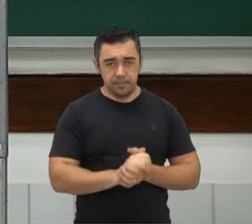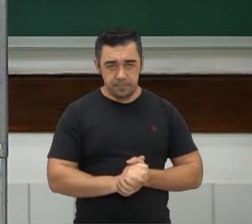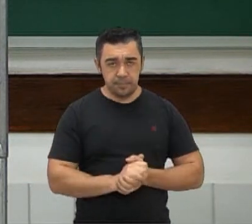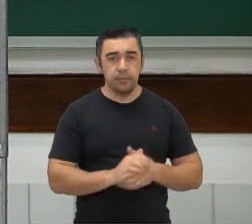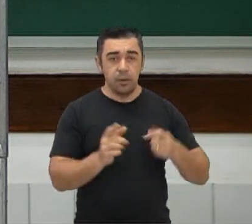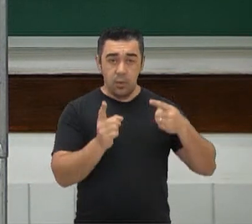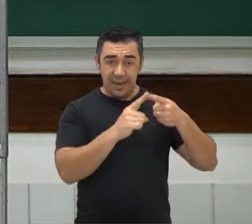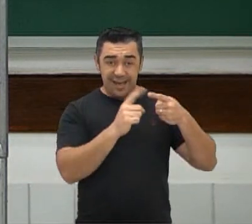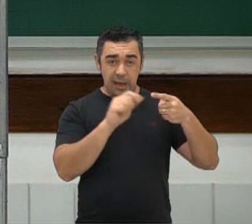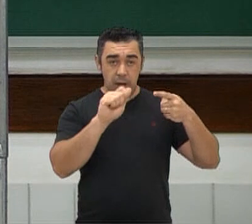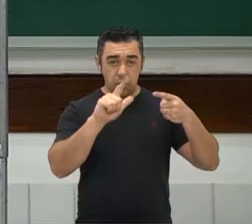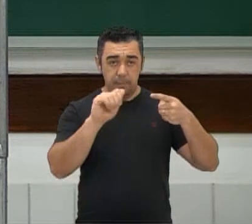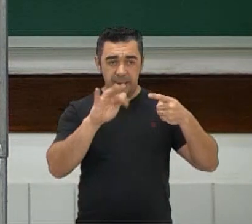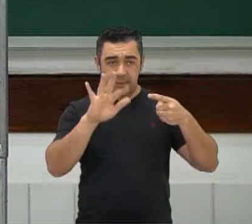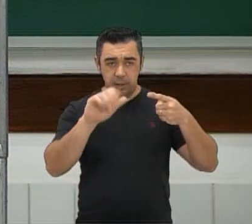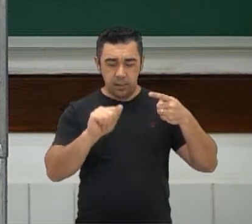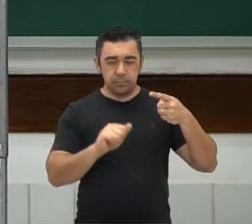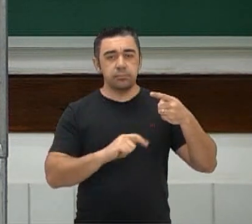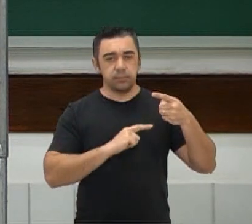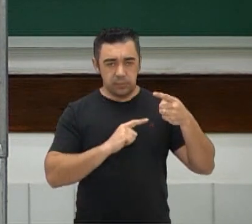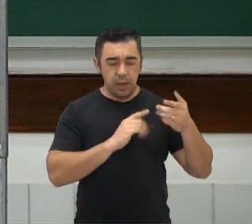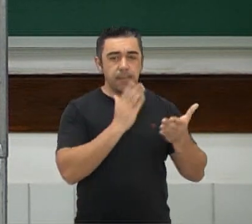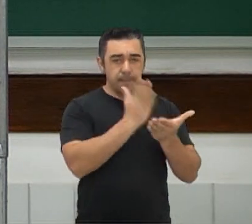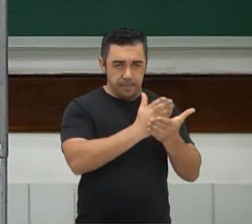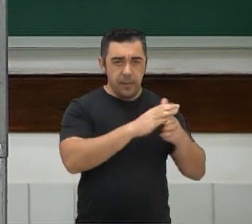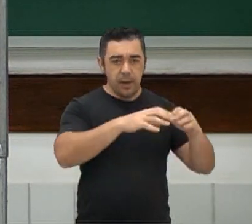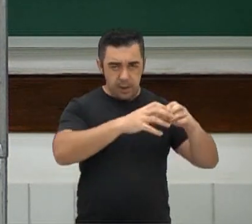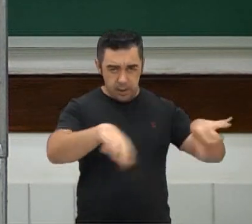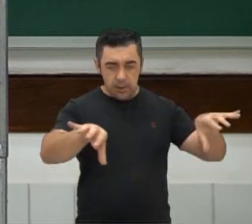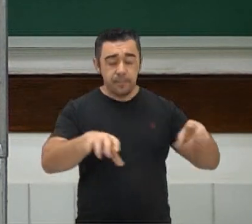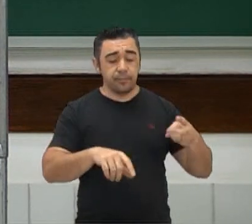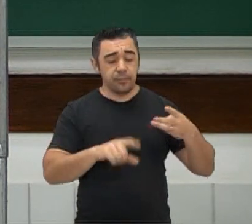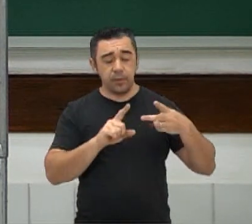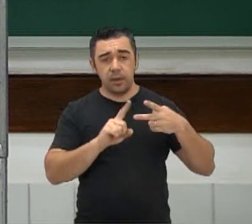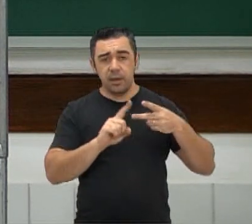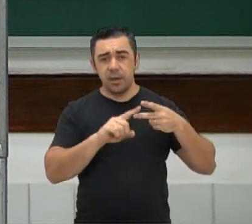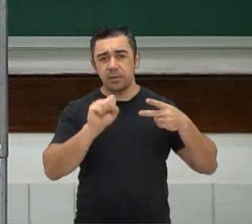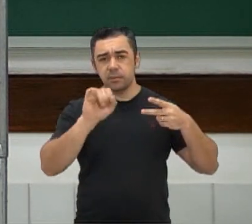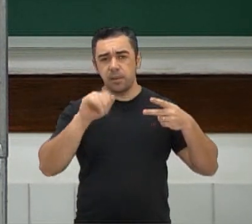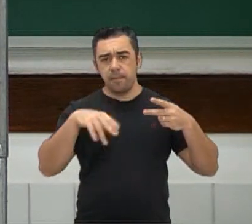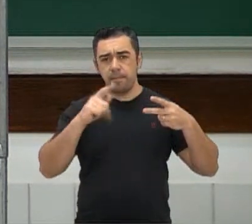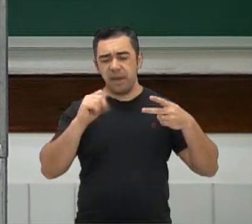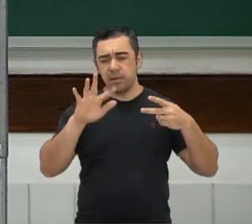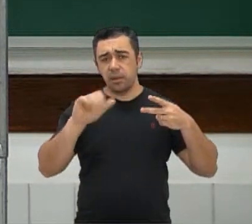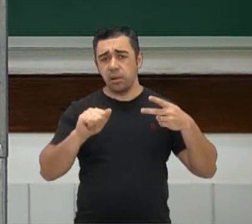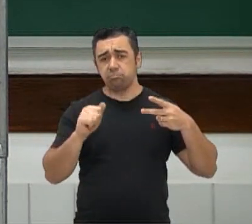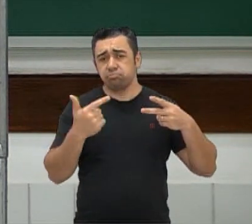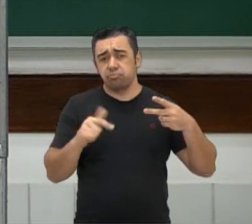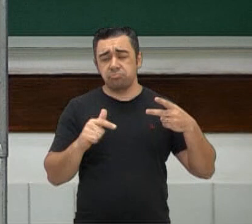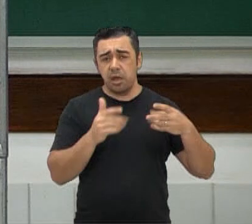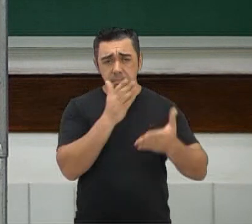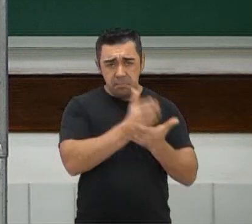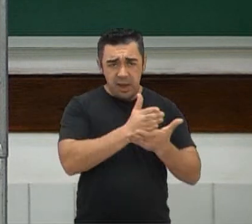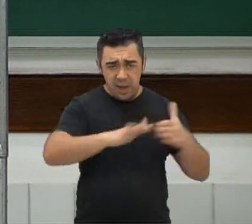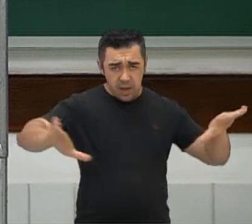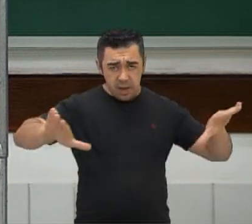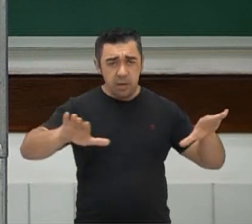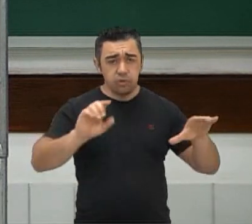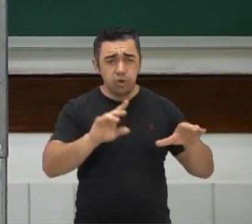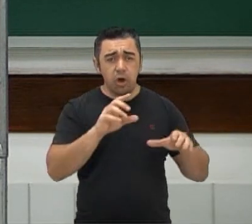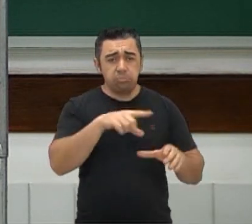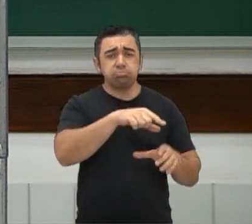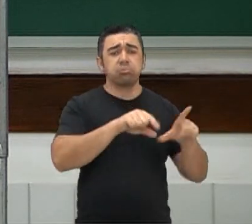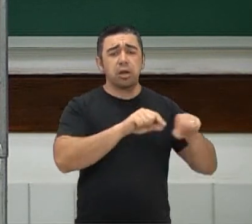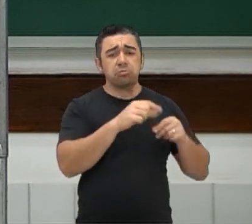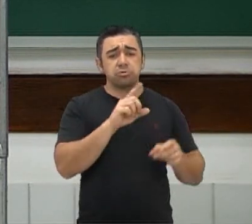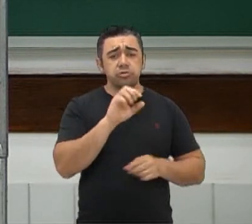tem uma barreira, a simpátrica lá não tem essa barreira. Só simplesmente os organismos começam a ter preferências diferentes, tá? E